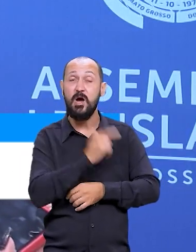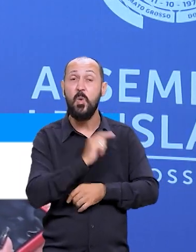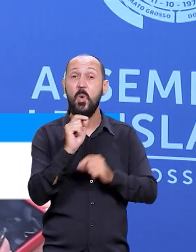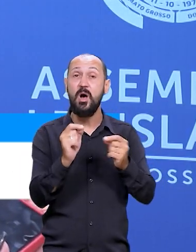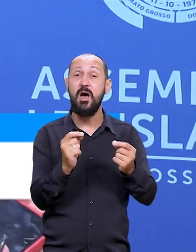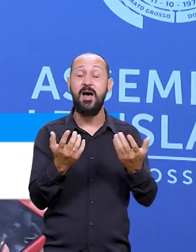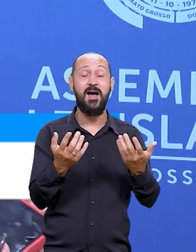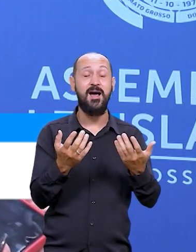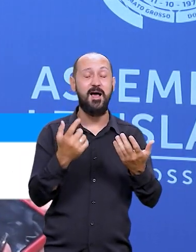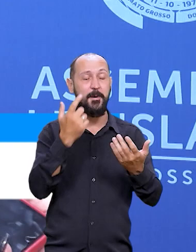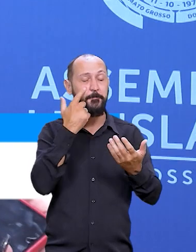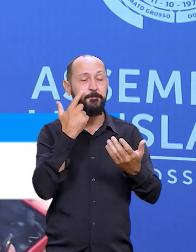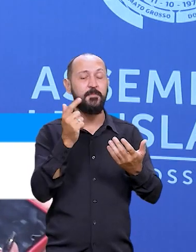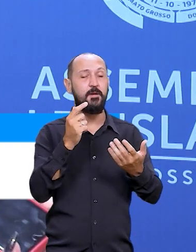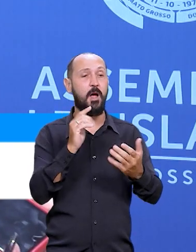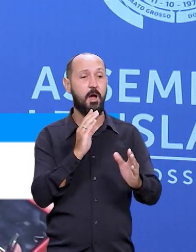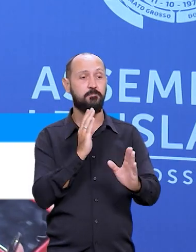consegue